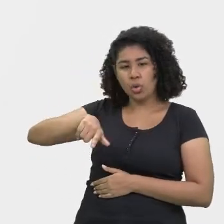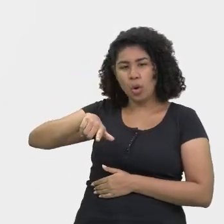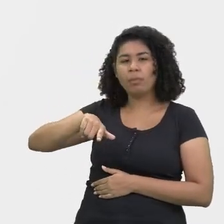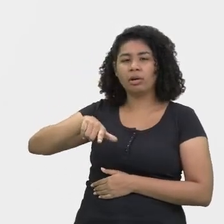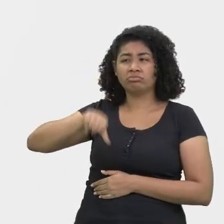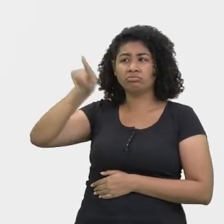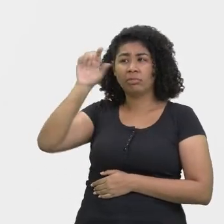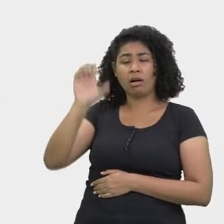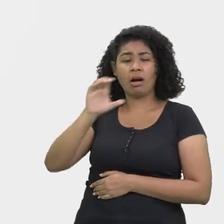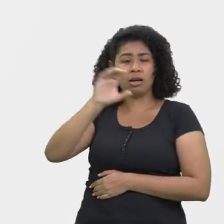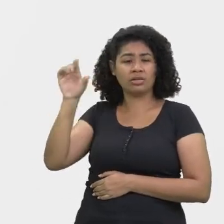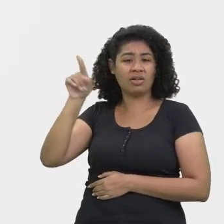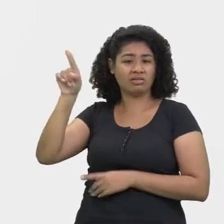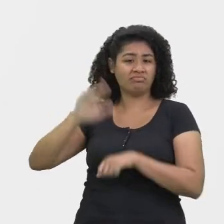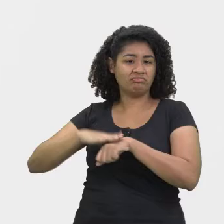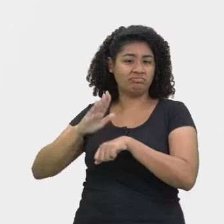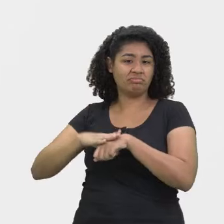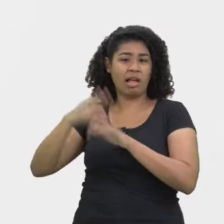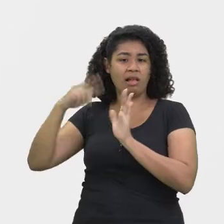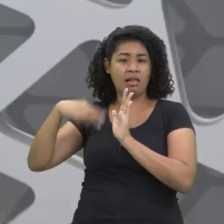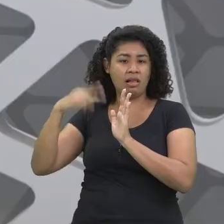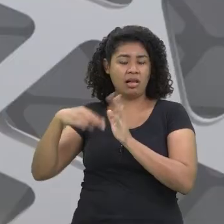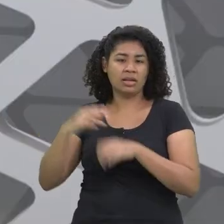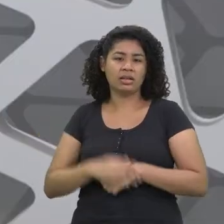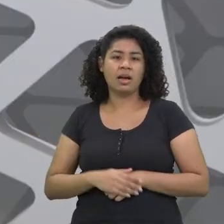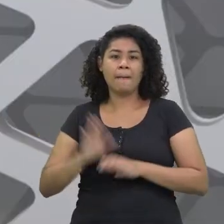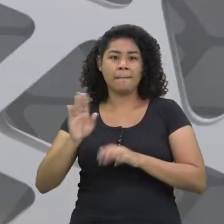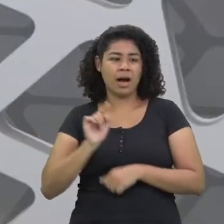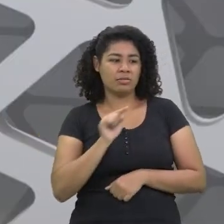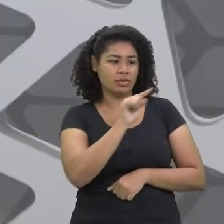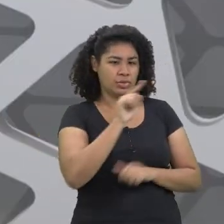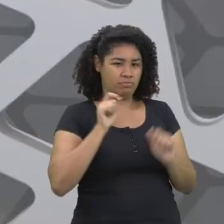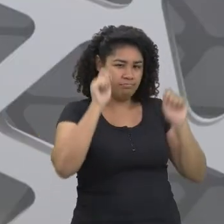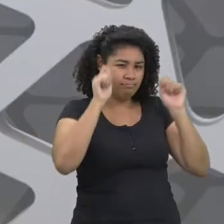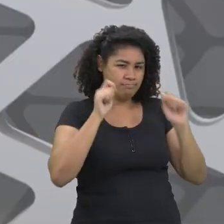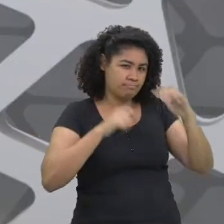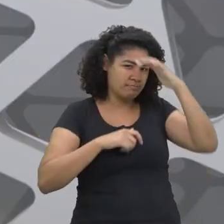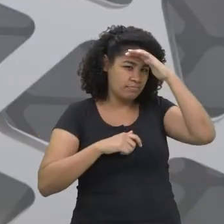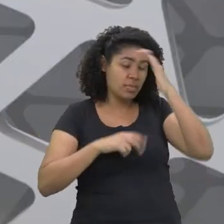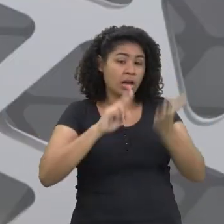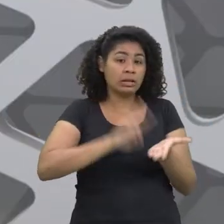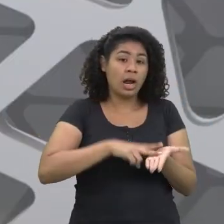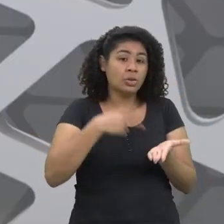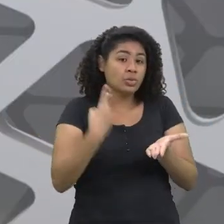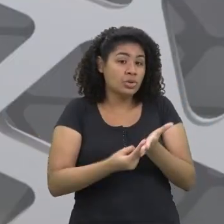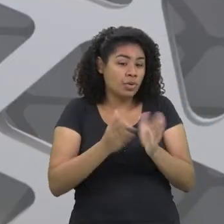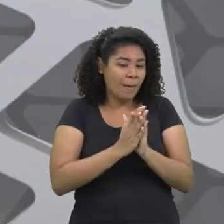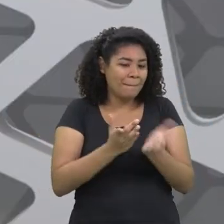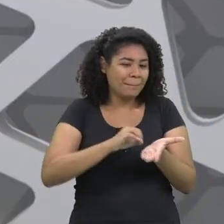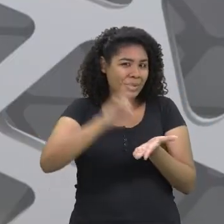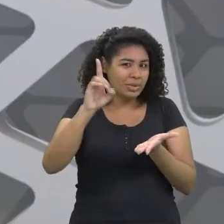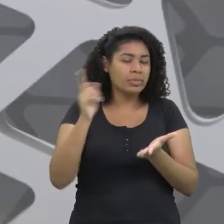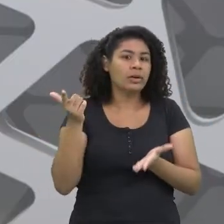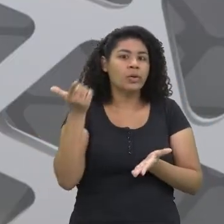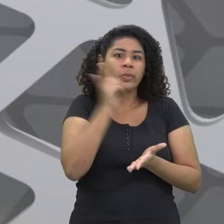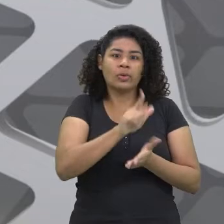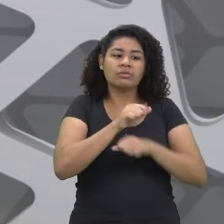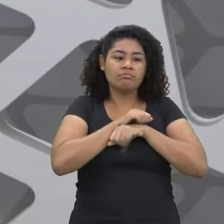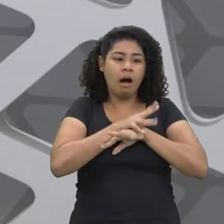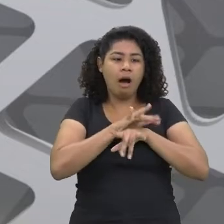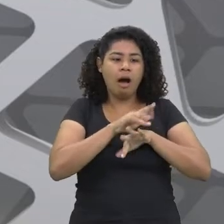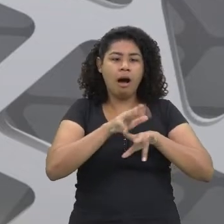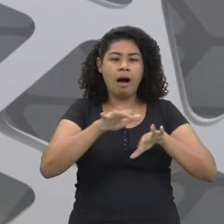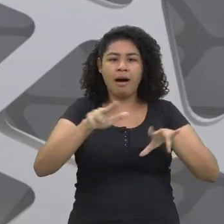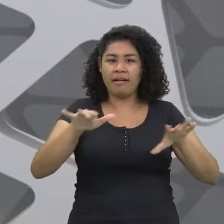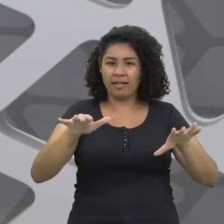tradução disso aí, né, ficou muito mais fácil. Temos que lembrar também que daqui a um pouquinho mais de tempo, ali ainda nessa virada